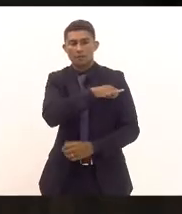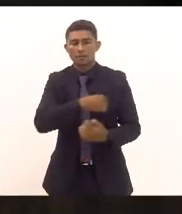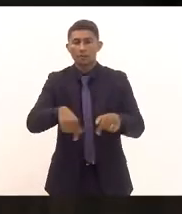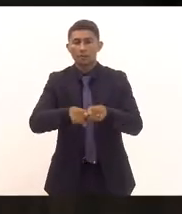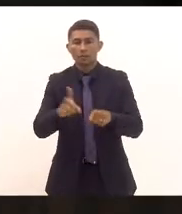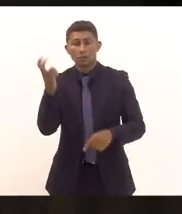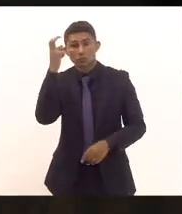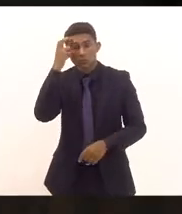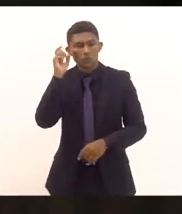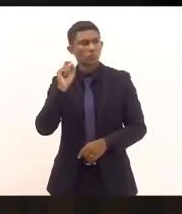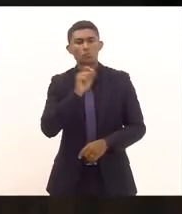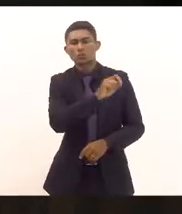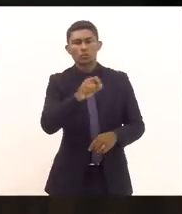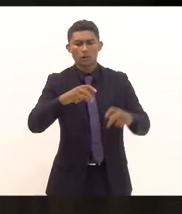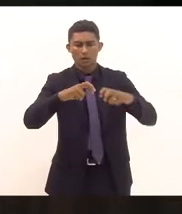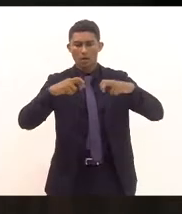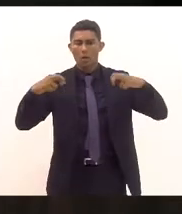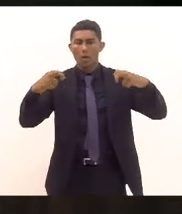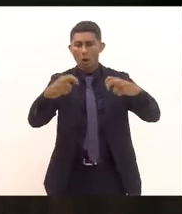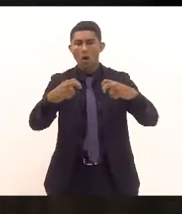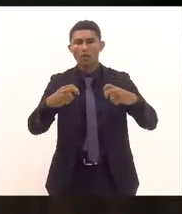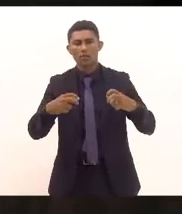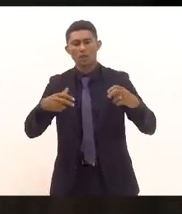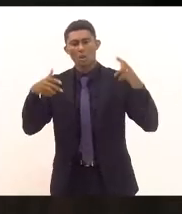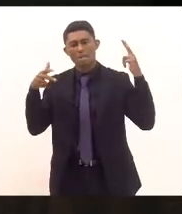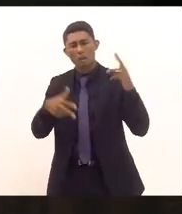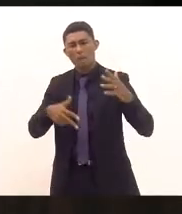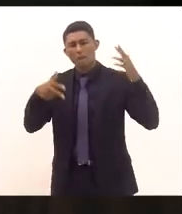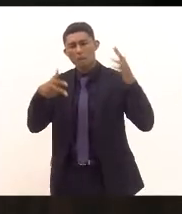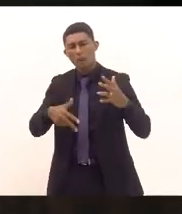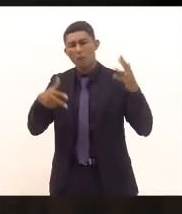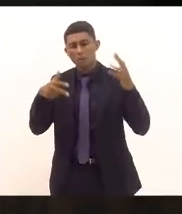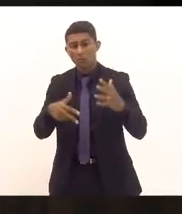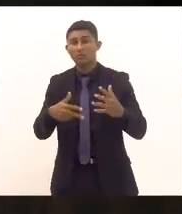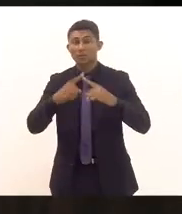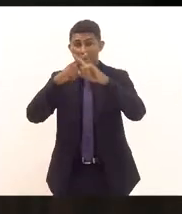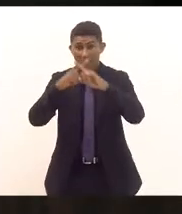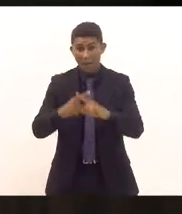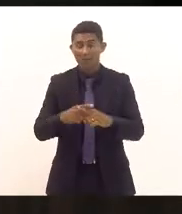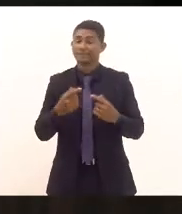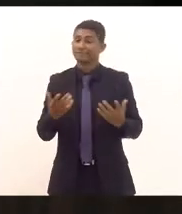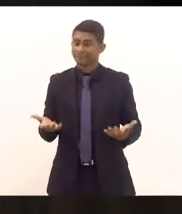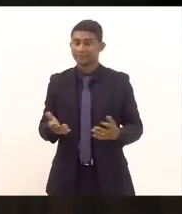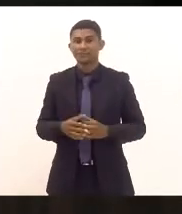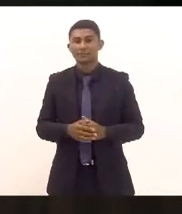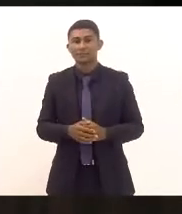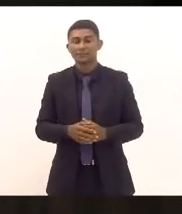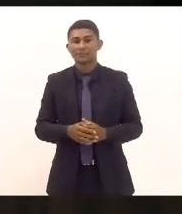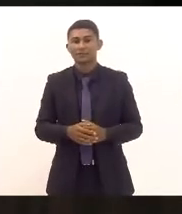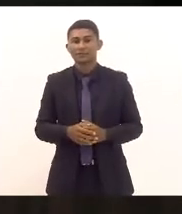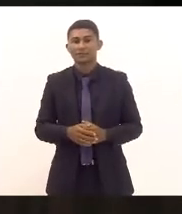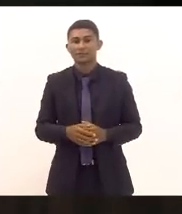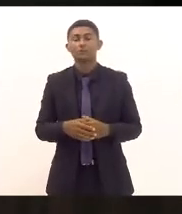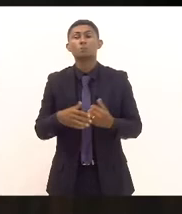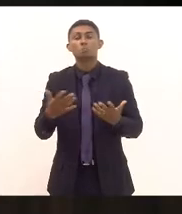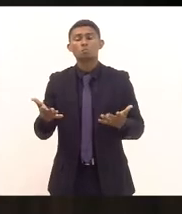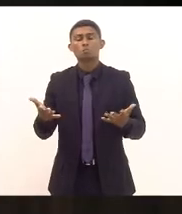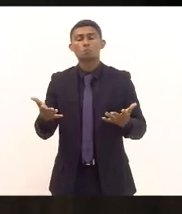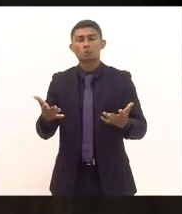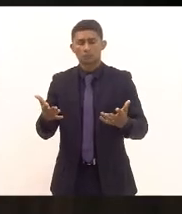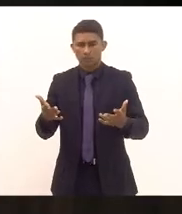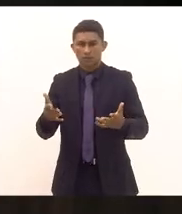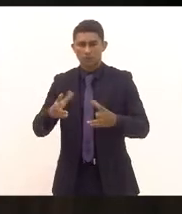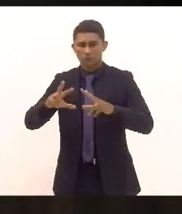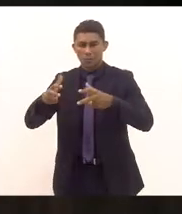as rodas culturais de hip hop e as batalhas de rimas perdendo de pareceres das comissões condição Justiça de Cultura para emitir parecer